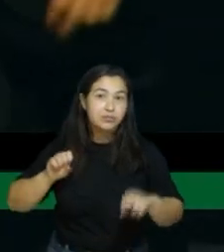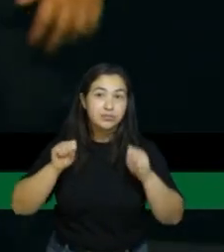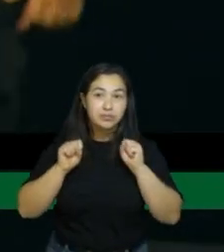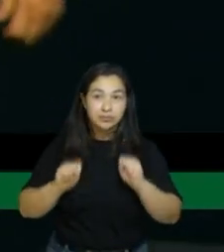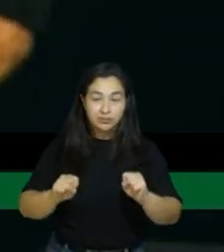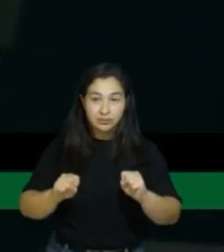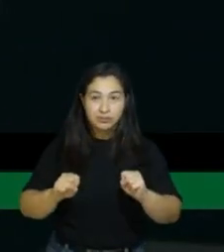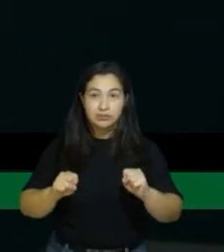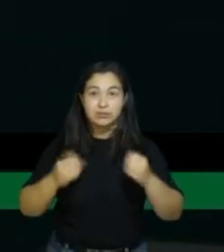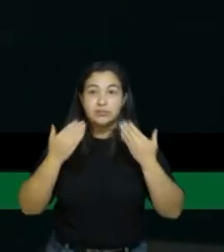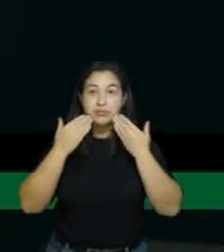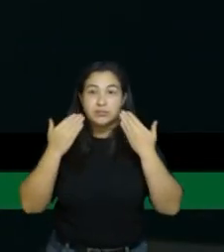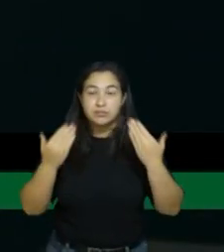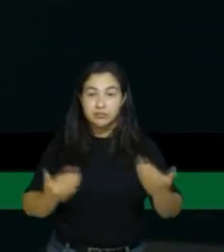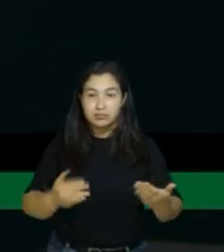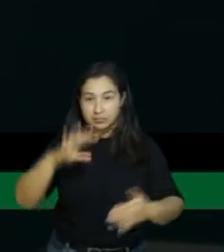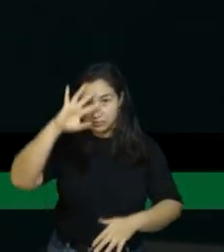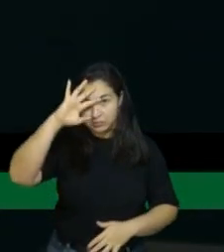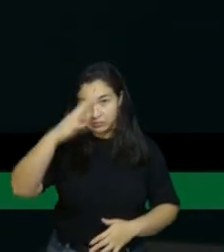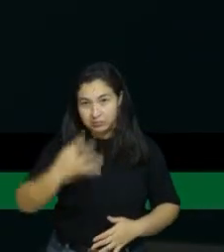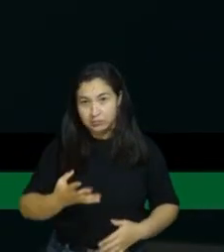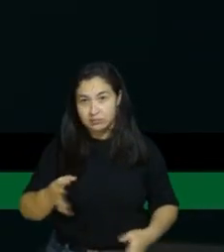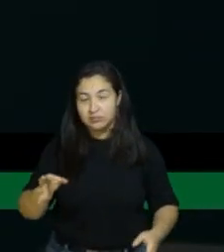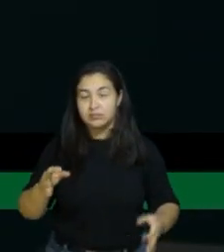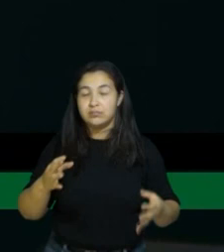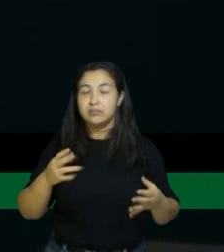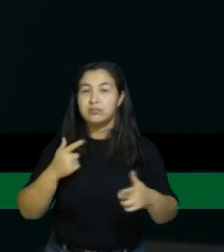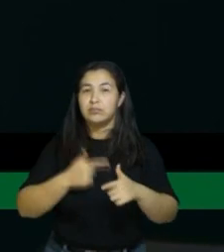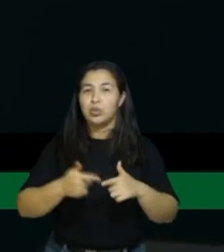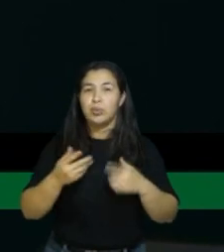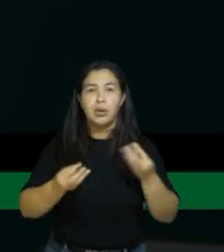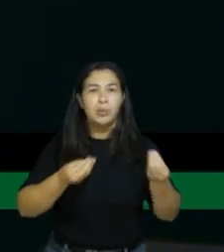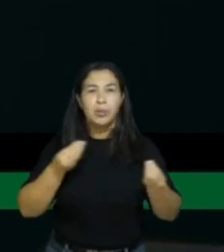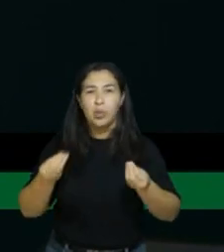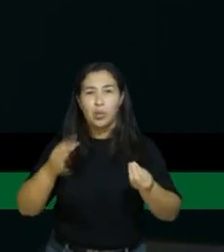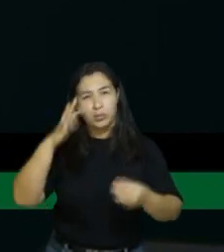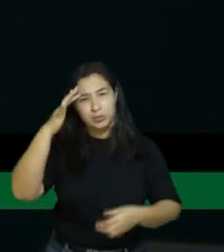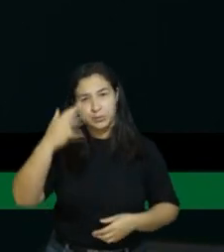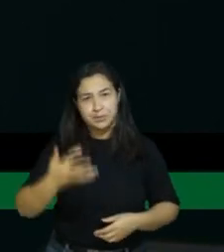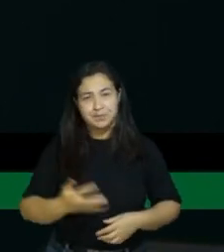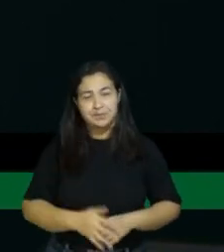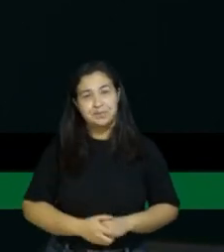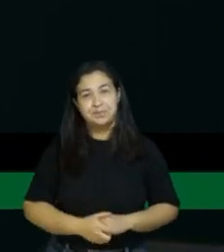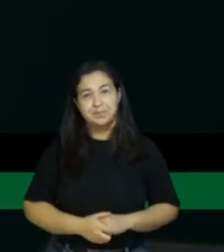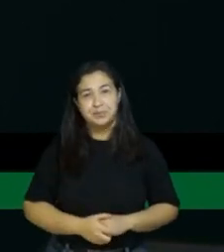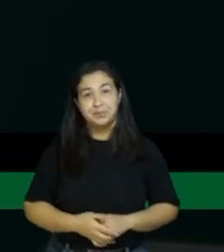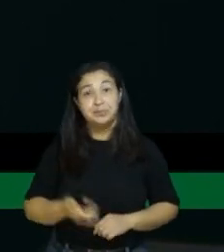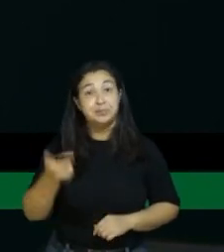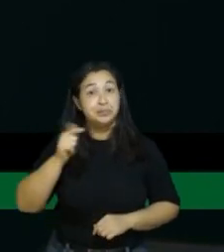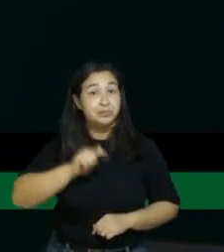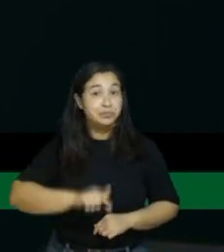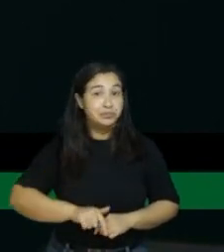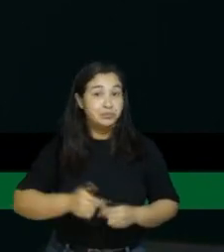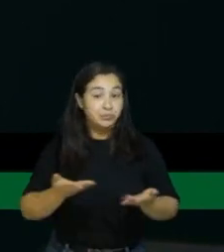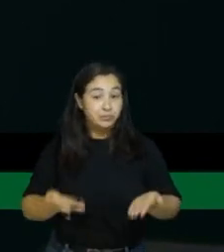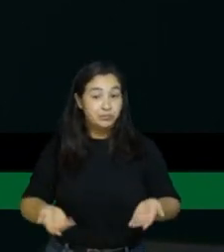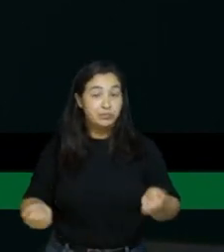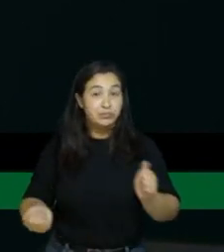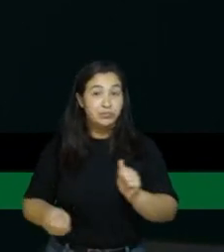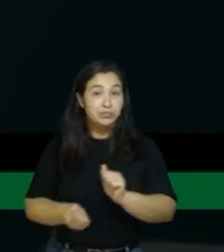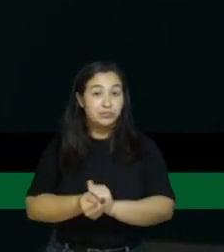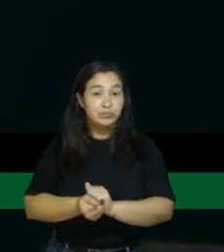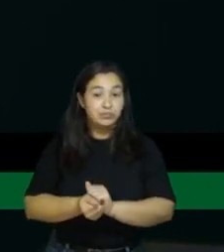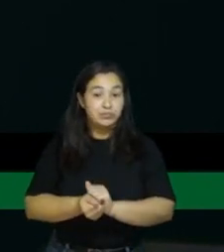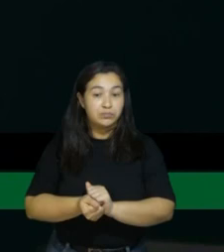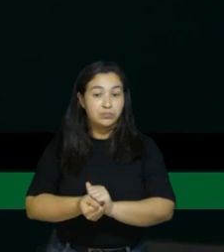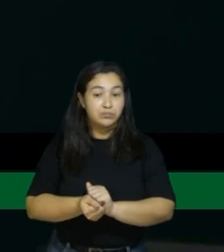eh a solução para essa demanda do hospital pequeno hoje a mesma coisa nós estivemos aqui em